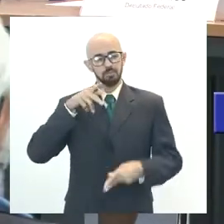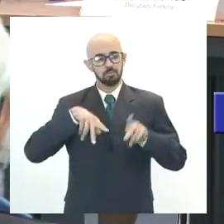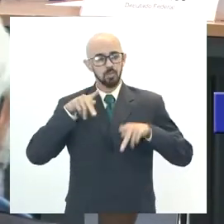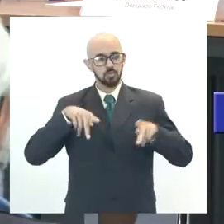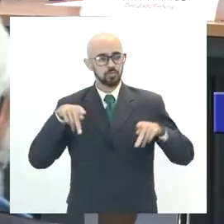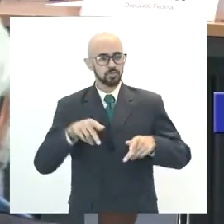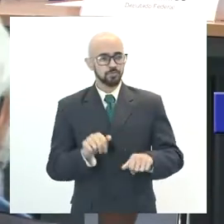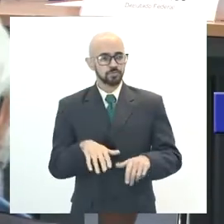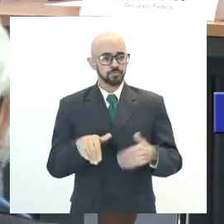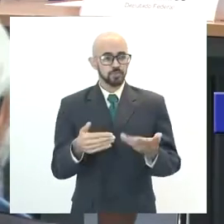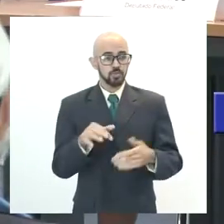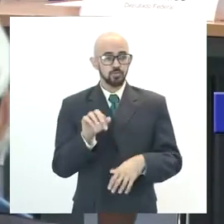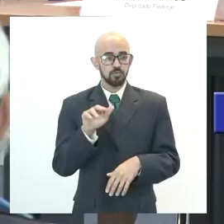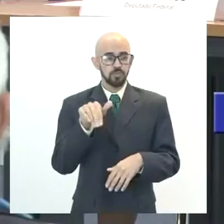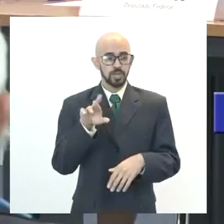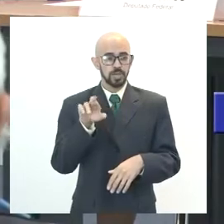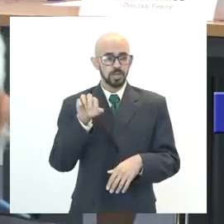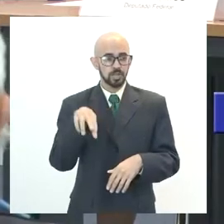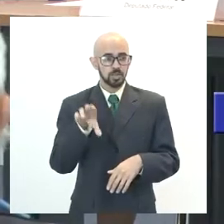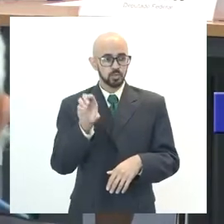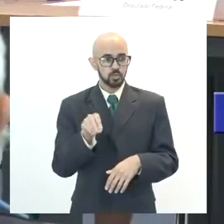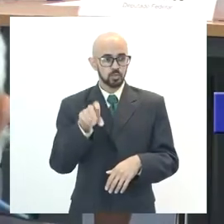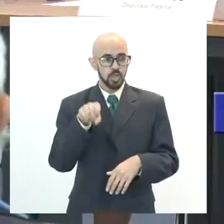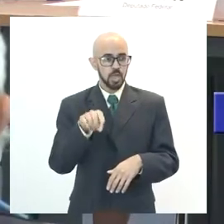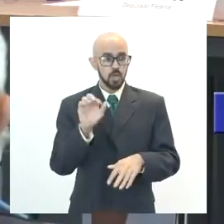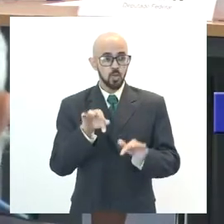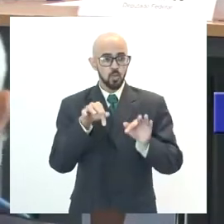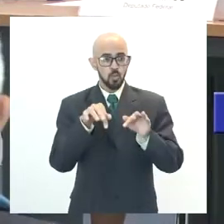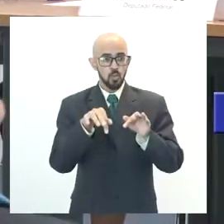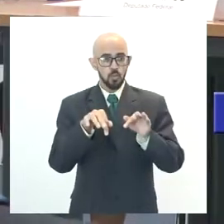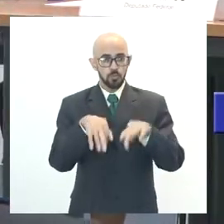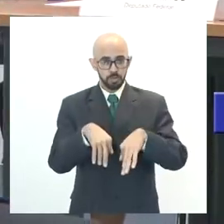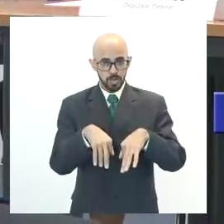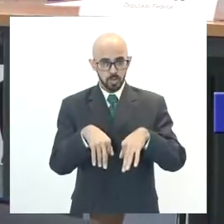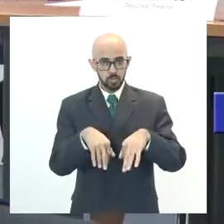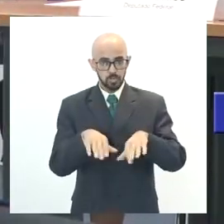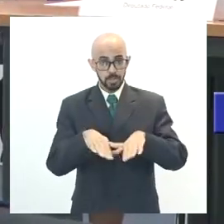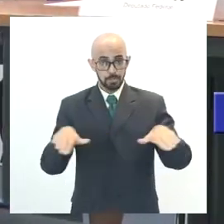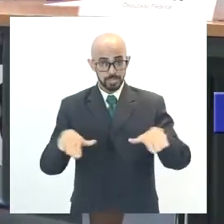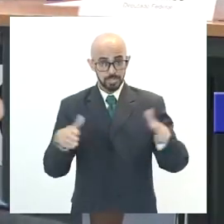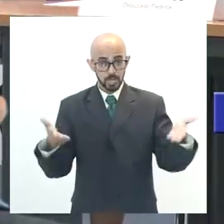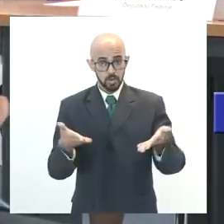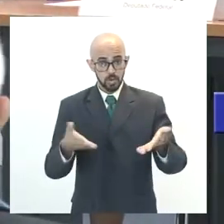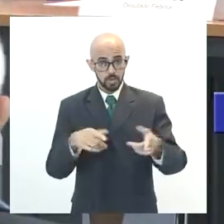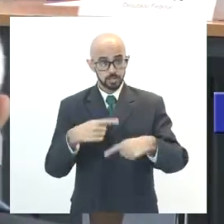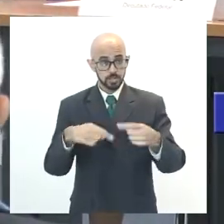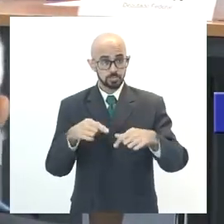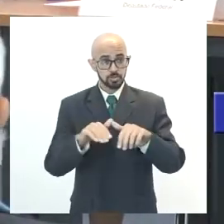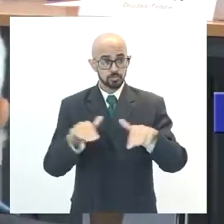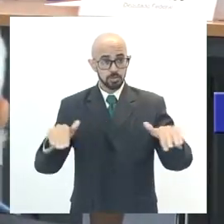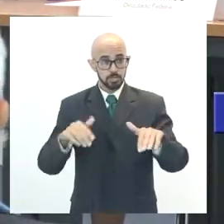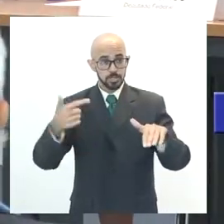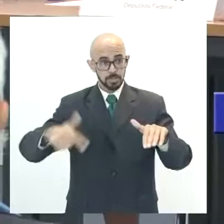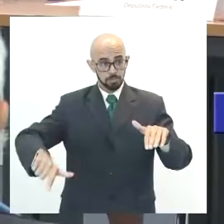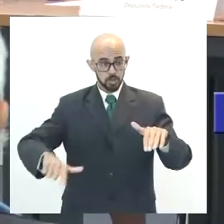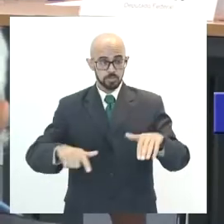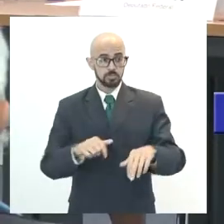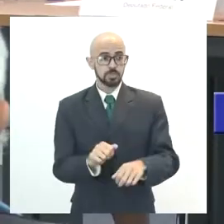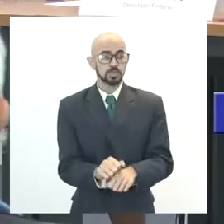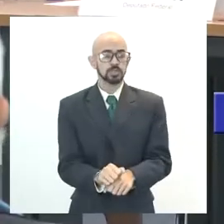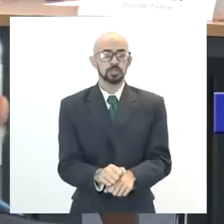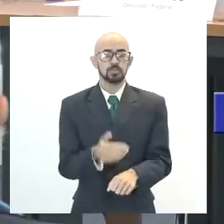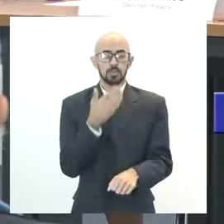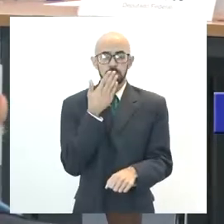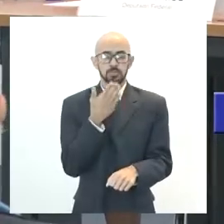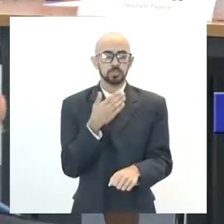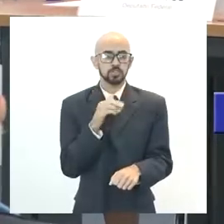Fernando que é o último dessa mesa que depois será desfeita para a mesa seguinte pra gente poder vou pedir um monte